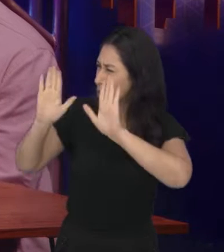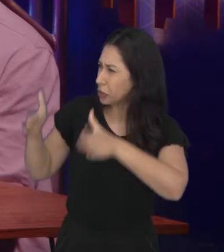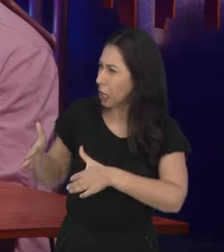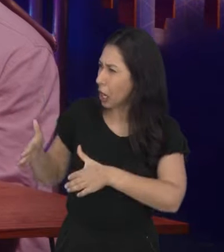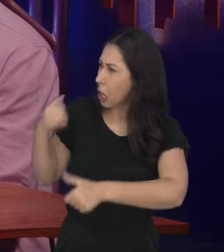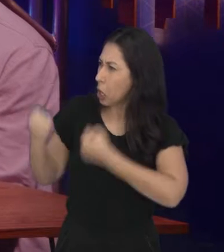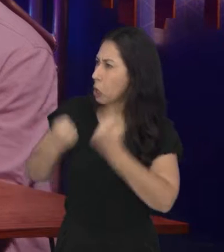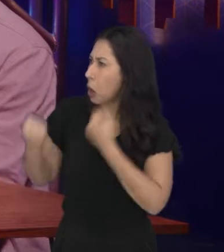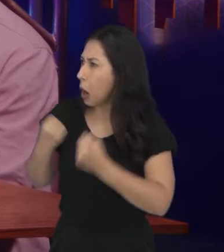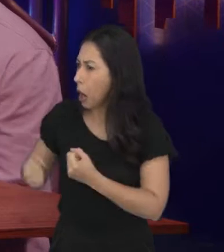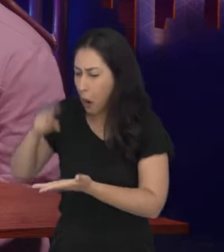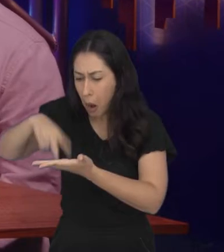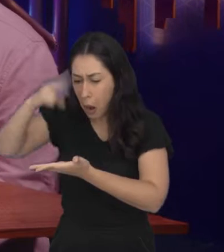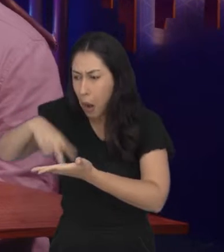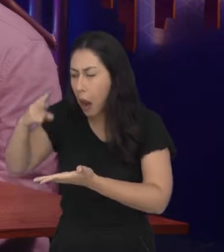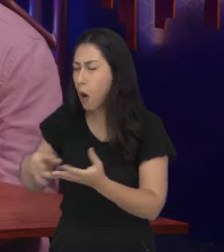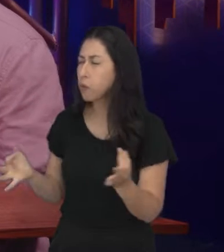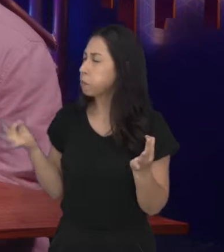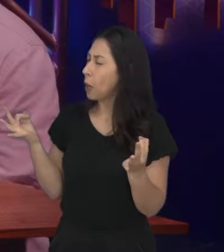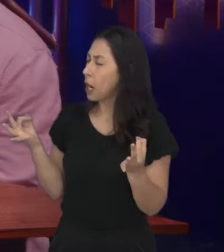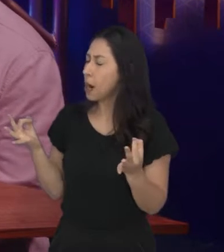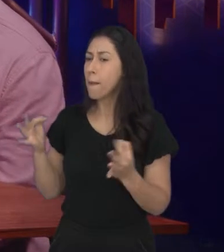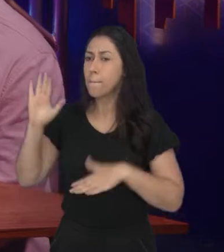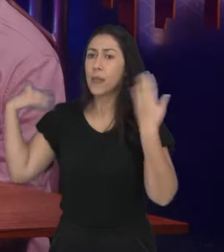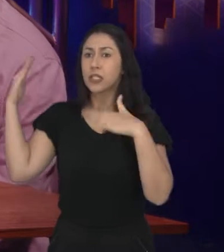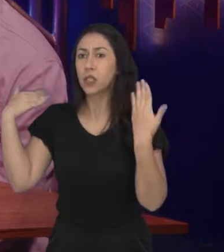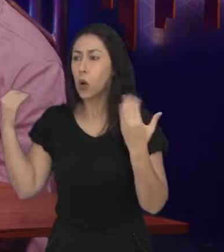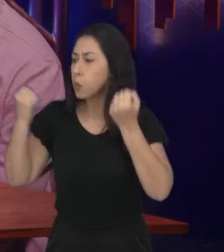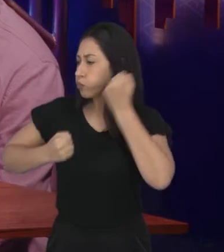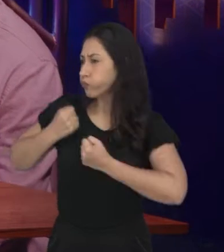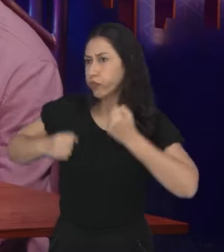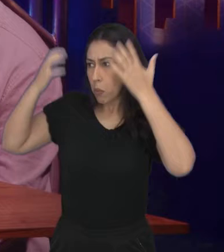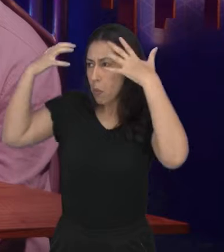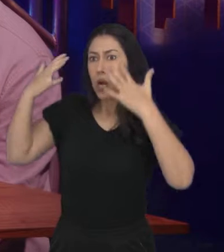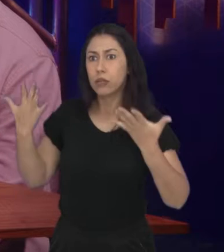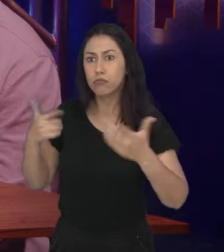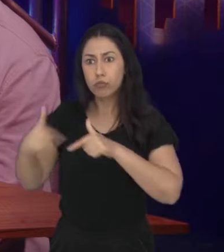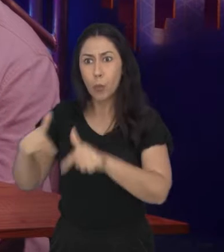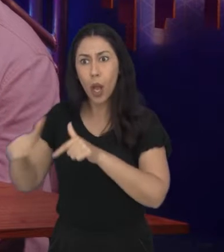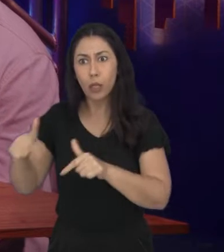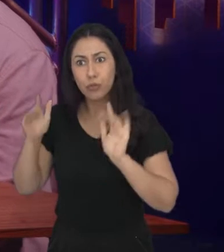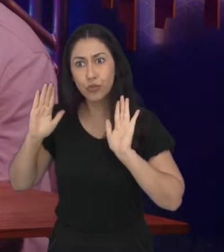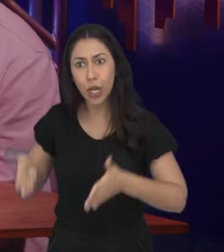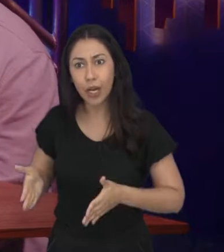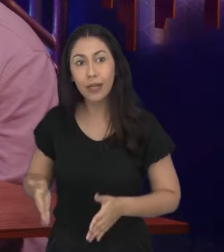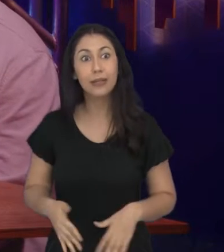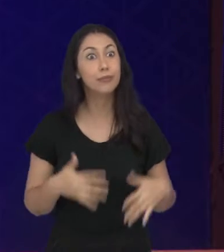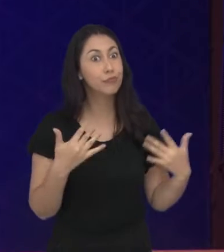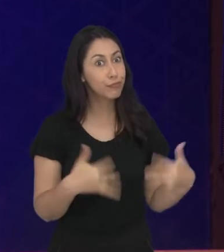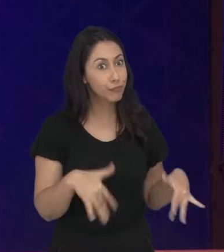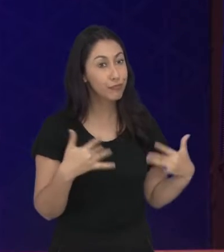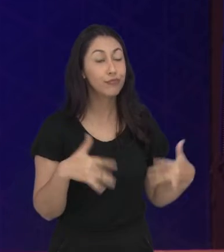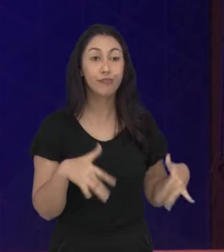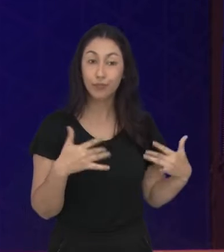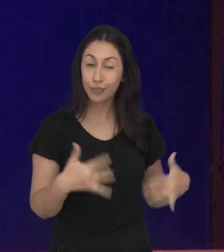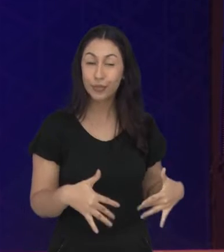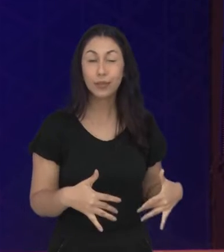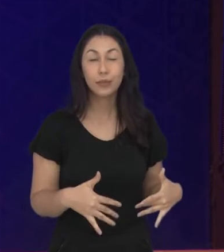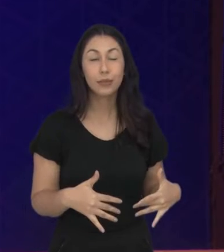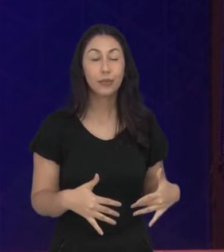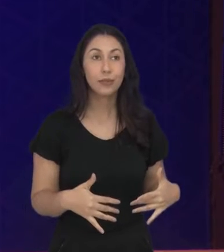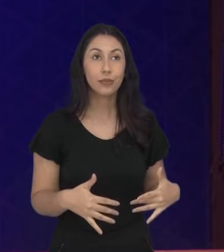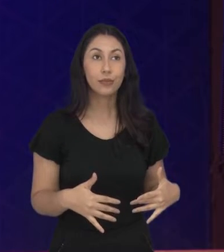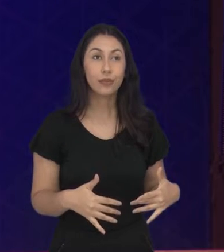leu, meditou, levou o cachorro para passear, tomou banho e tá indo pro trabalho. Exatamente, eu acho incrível.